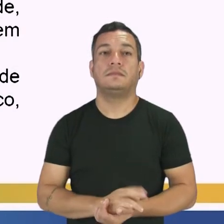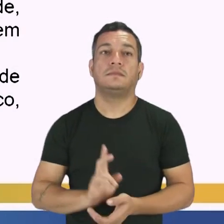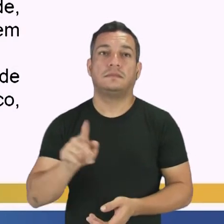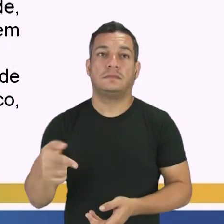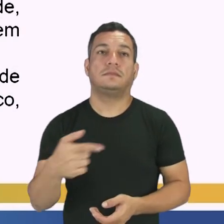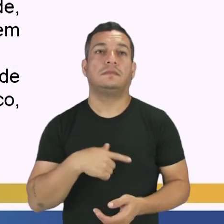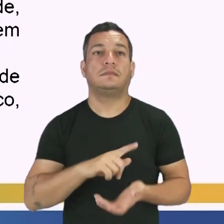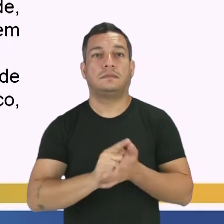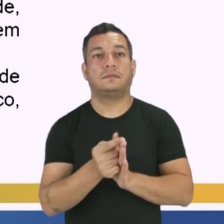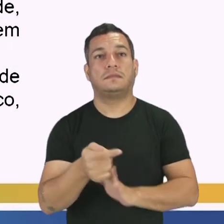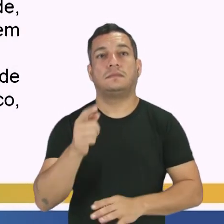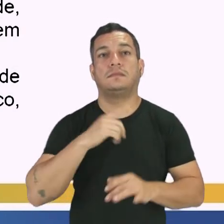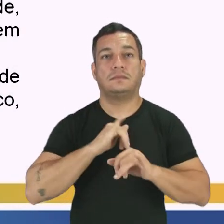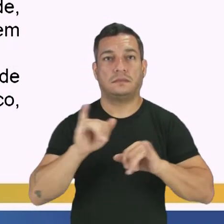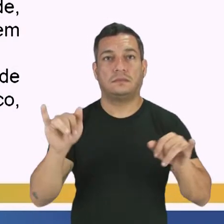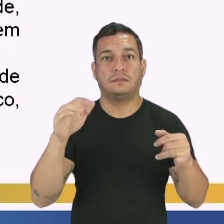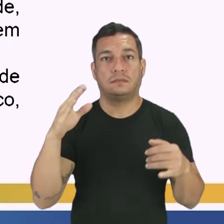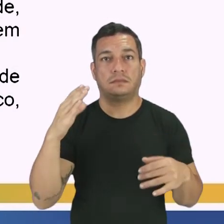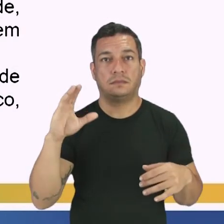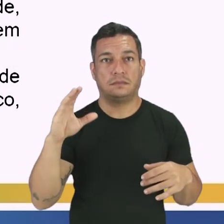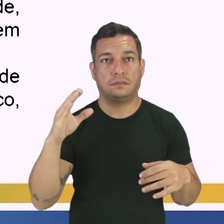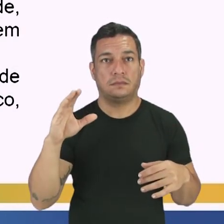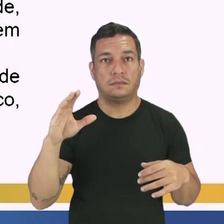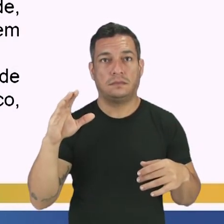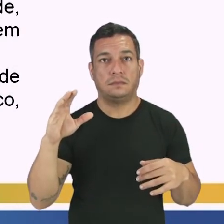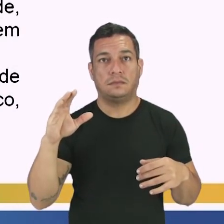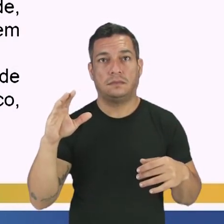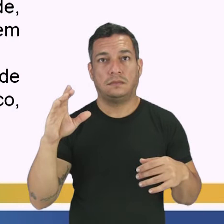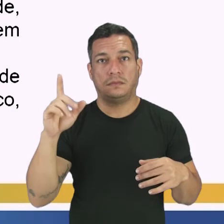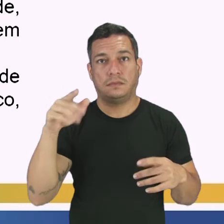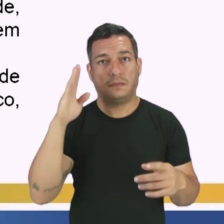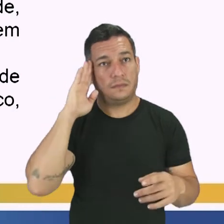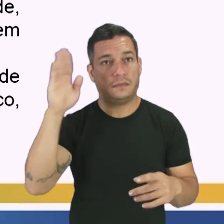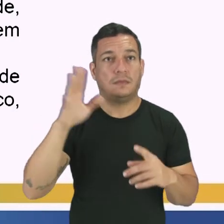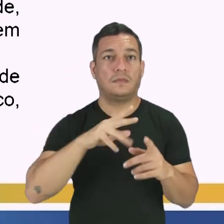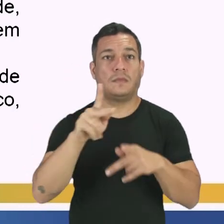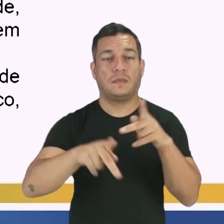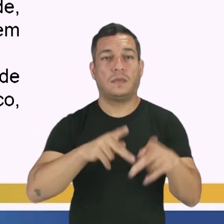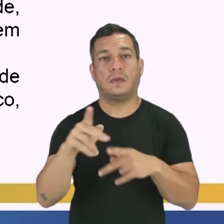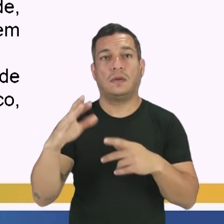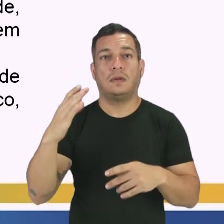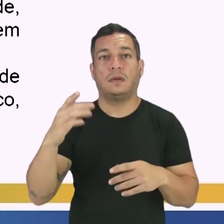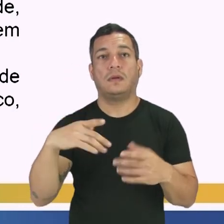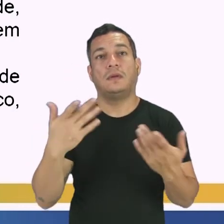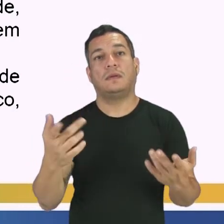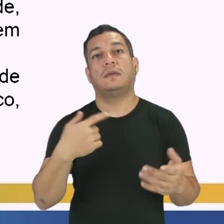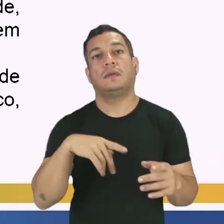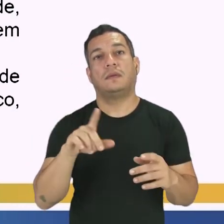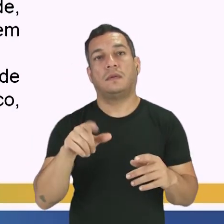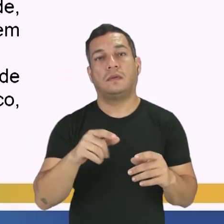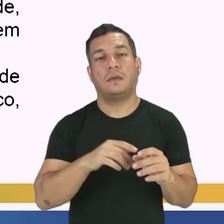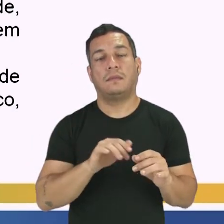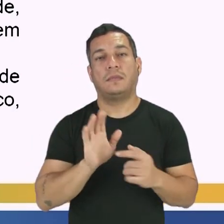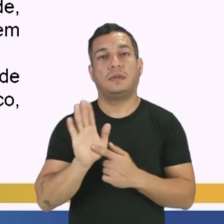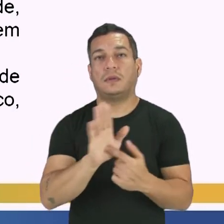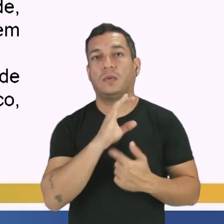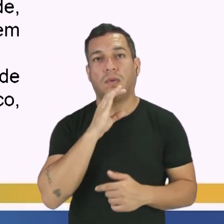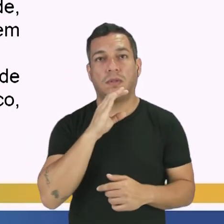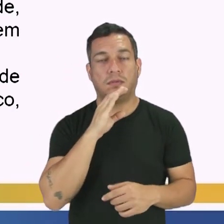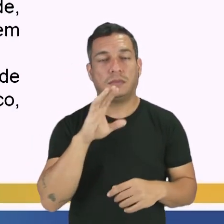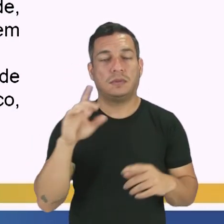próxima, o gênero artigo de divulgação científica, a finalidade principal é popularizar a ciência, ou seja, difundir o conhecimento